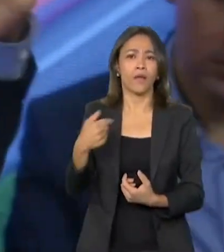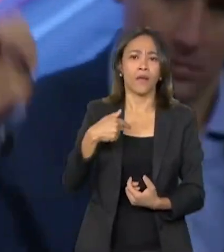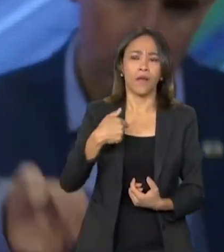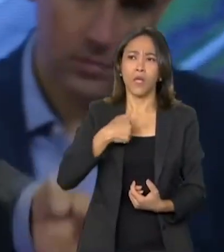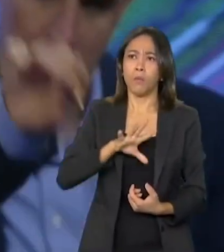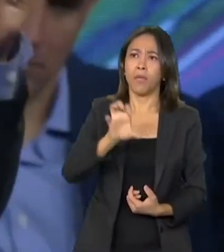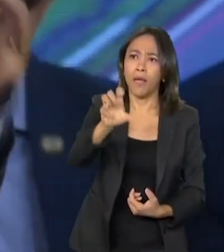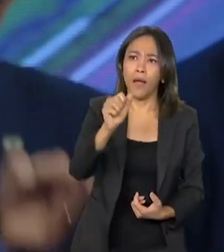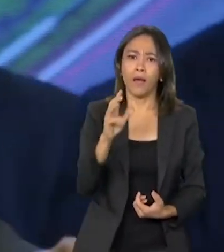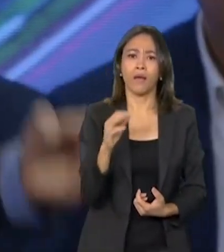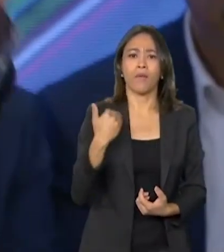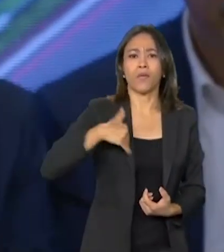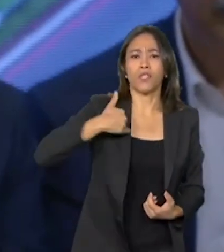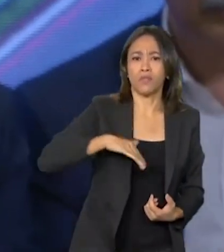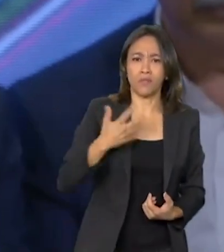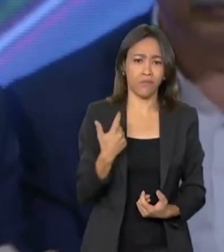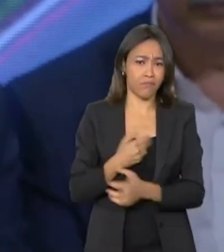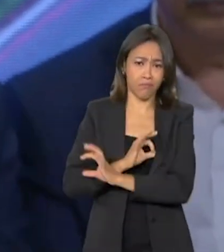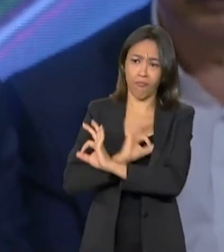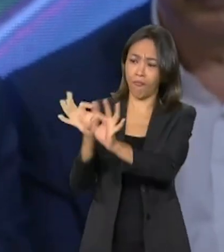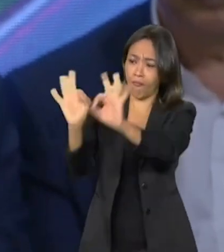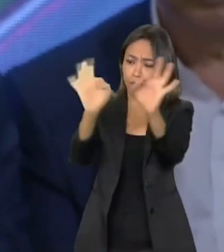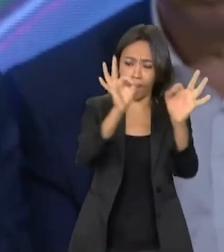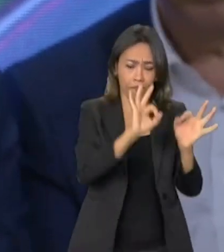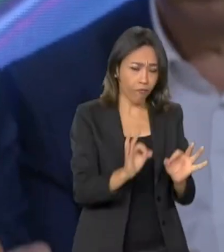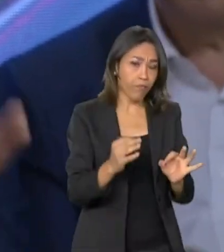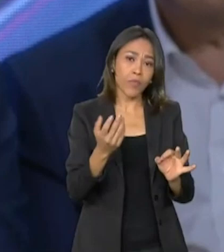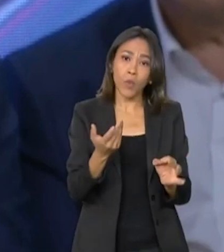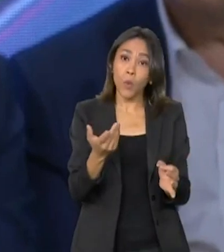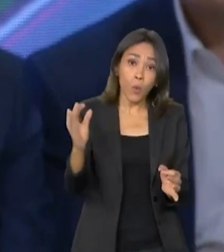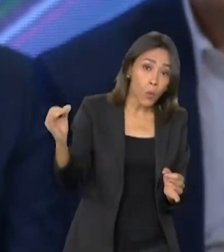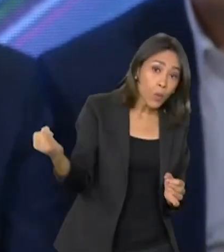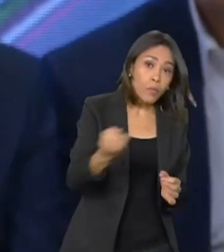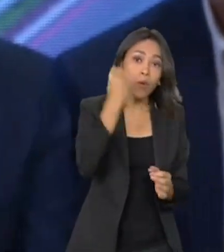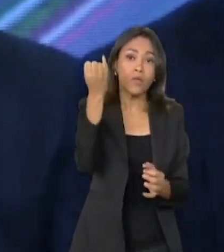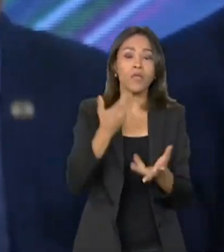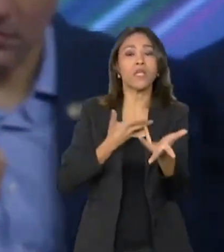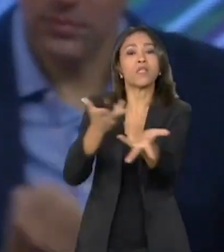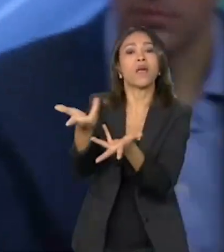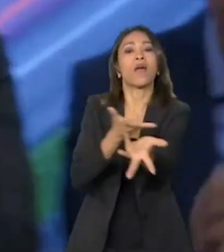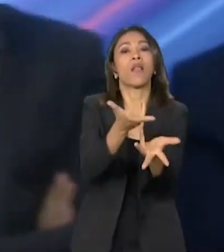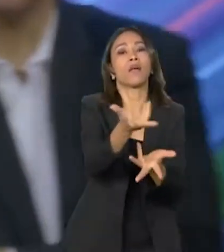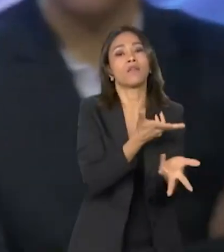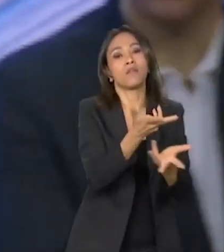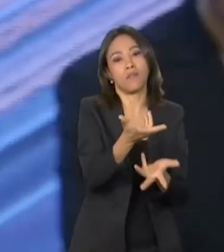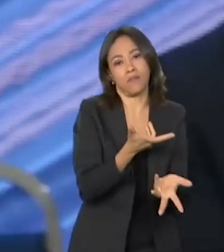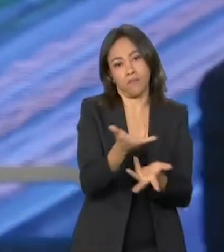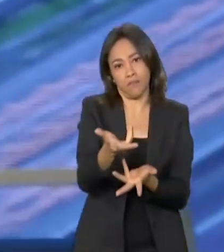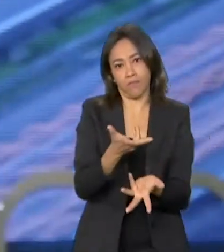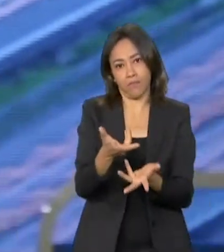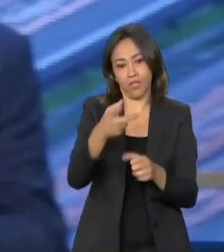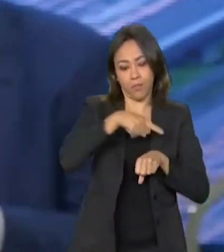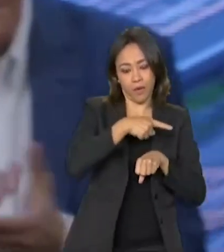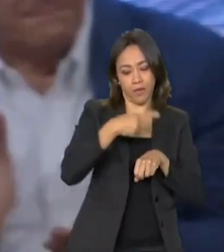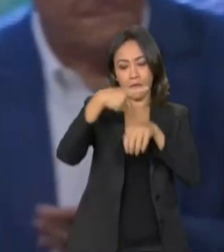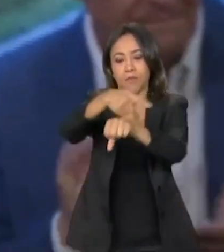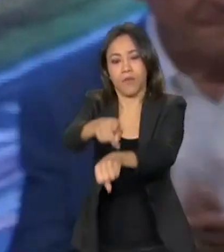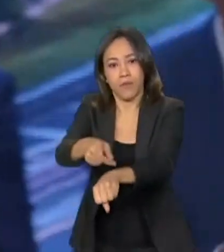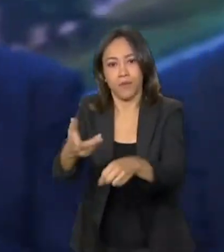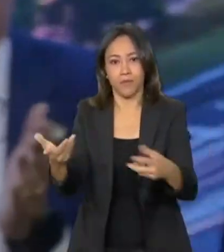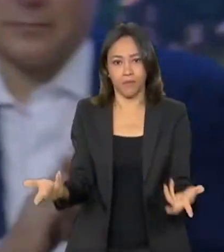que me interessa é a relação de Estado para Estado. O que que o Brasil ganha e o que que o Brasil perde nessa